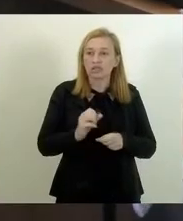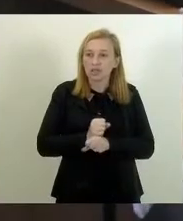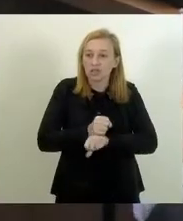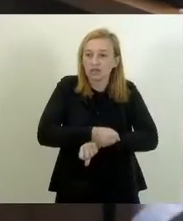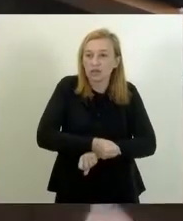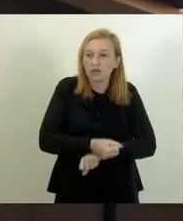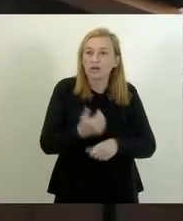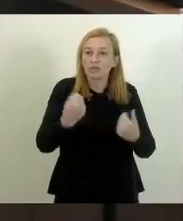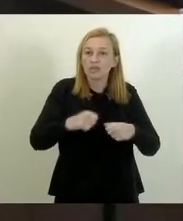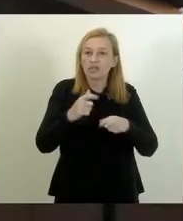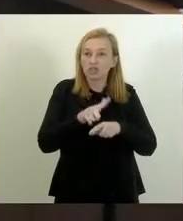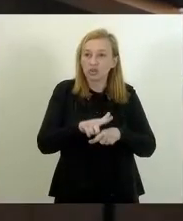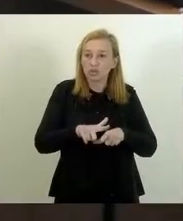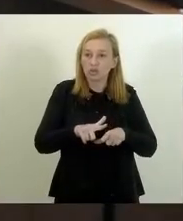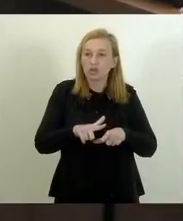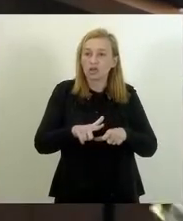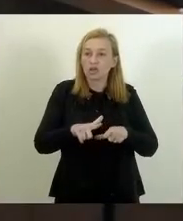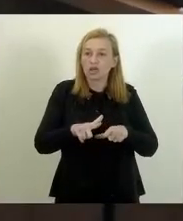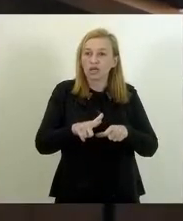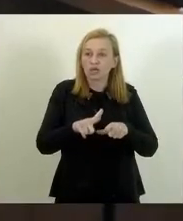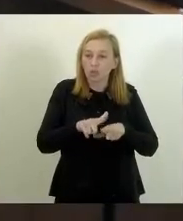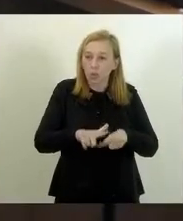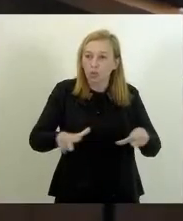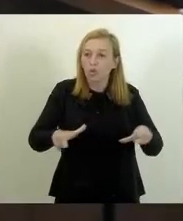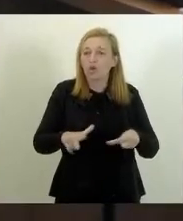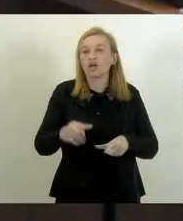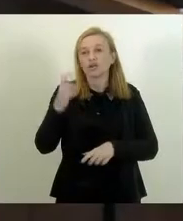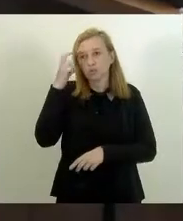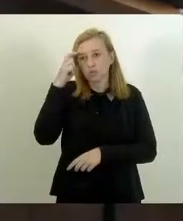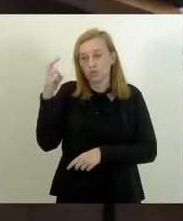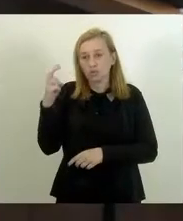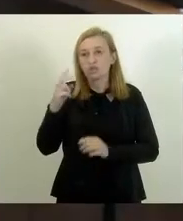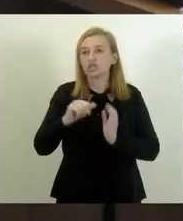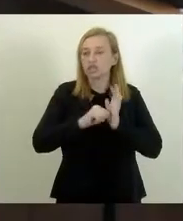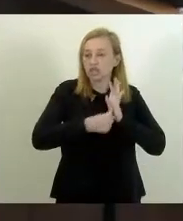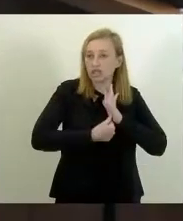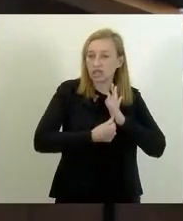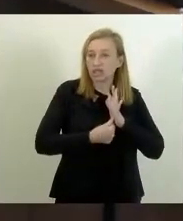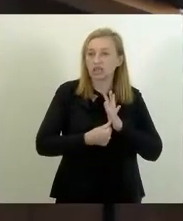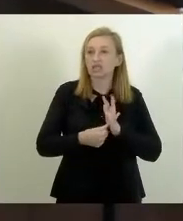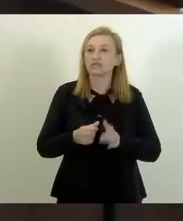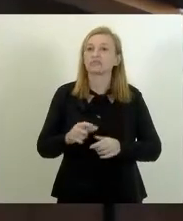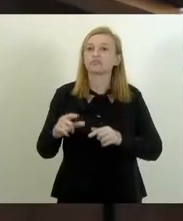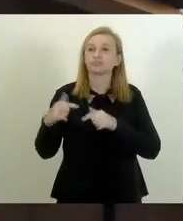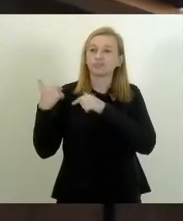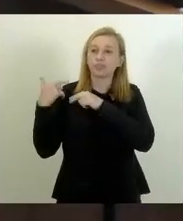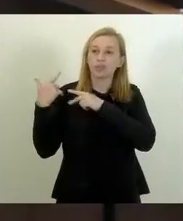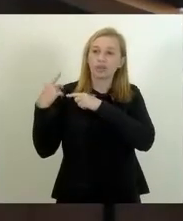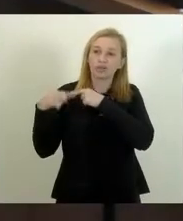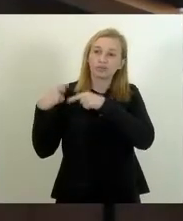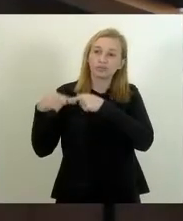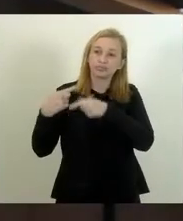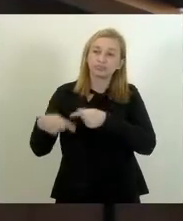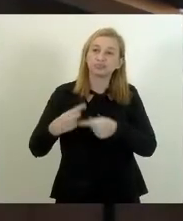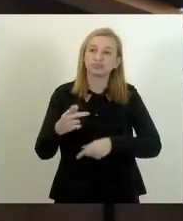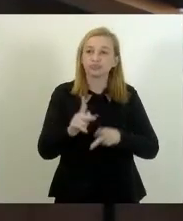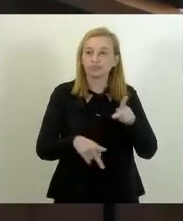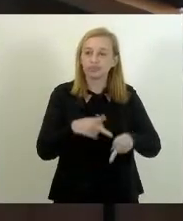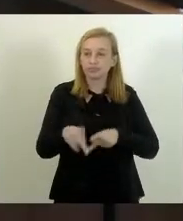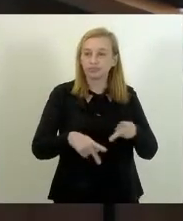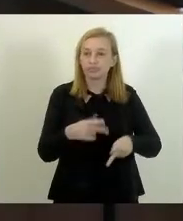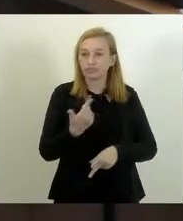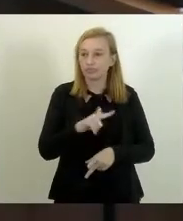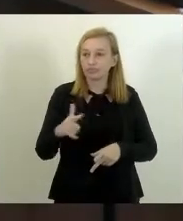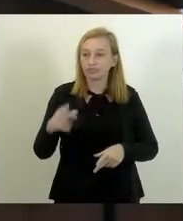preciso esvaziar a sua cultura, a sua identidade, a sua ancestralidade. Afinal, um povo sem